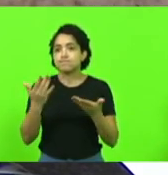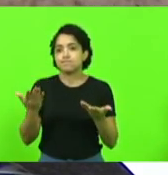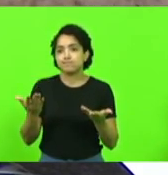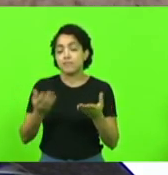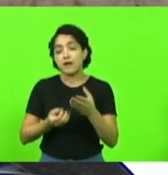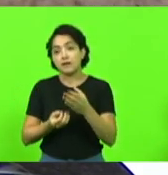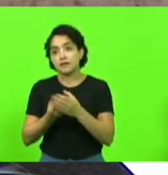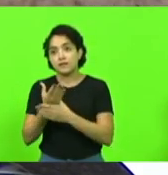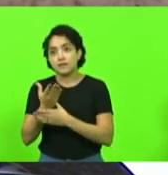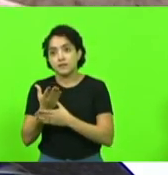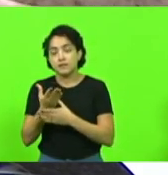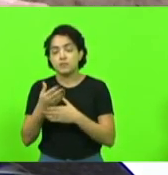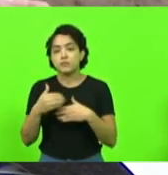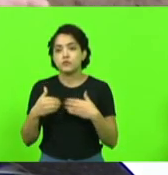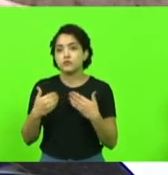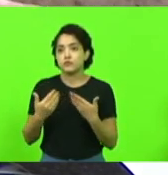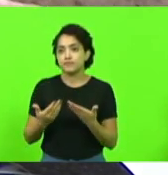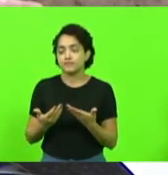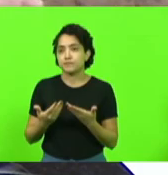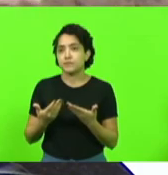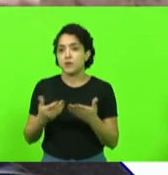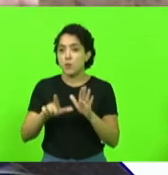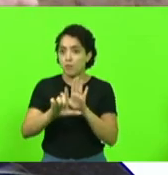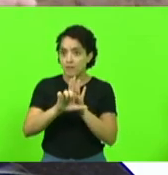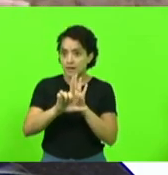criamos uma lei